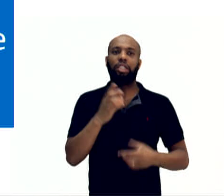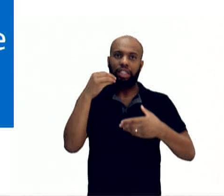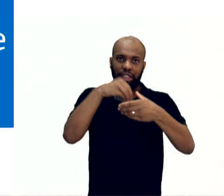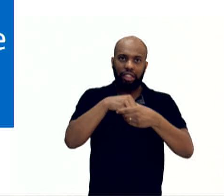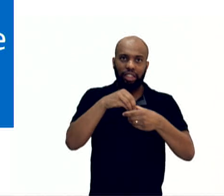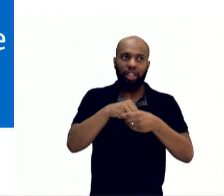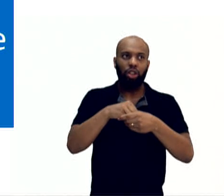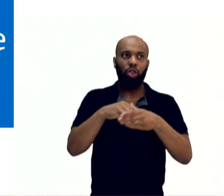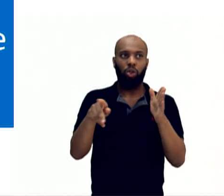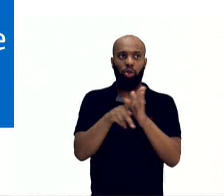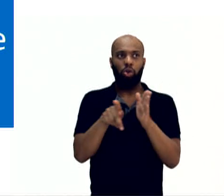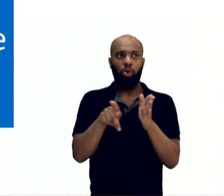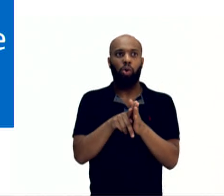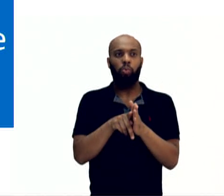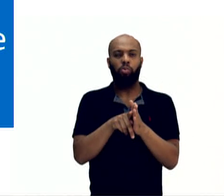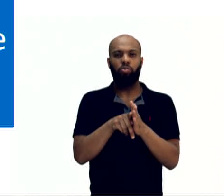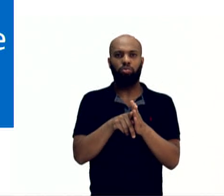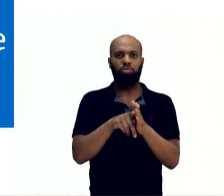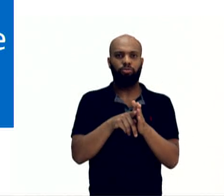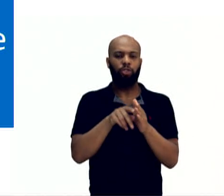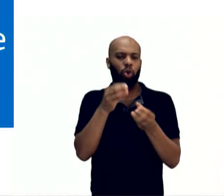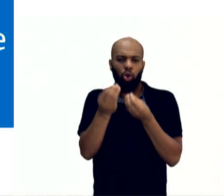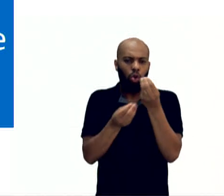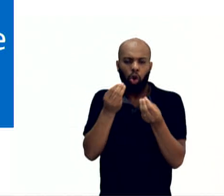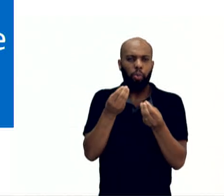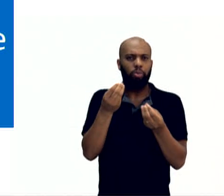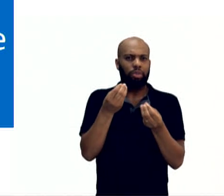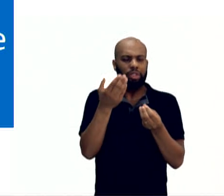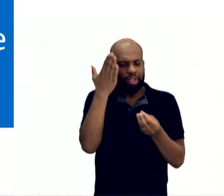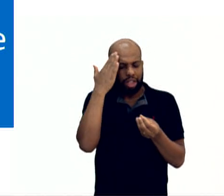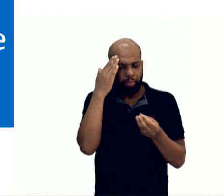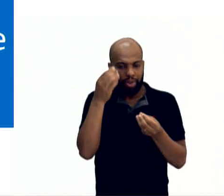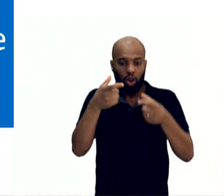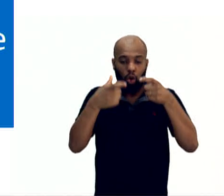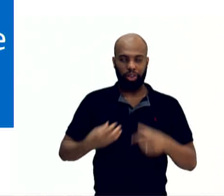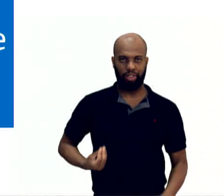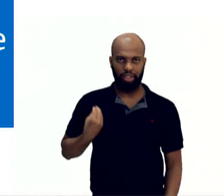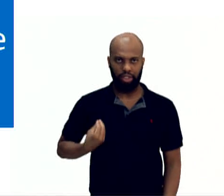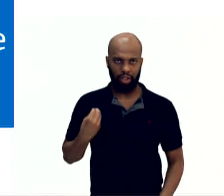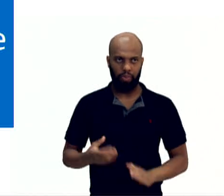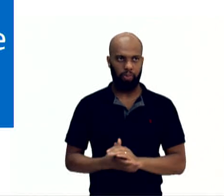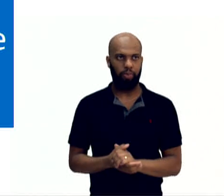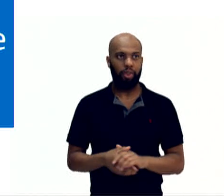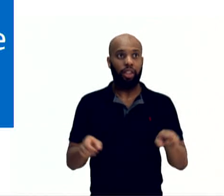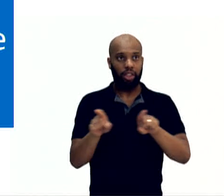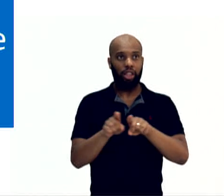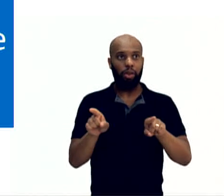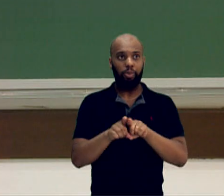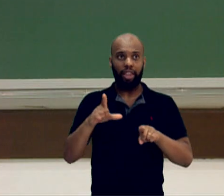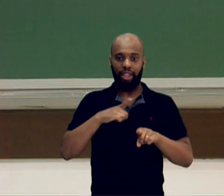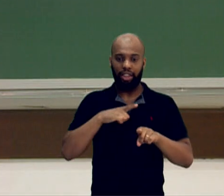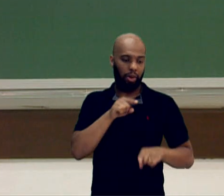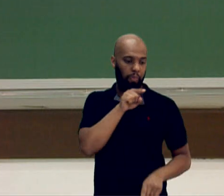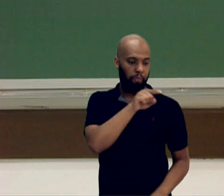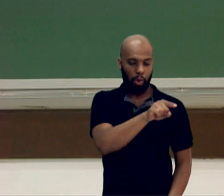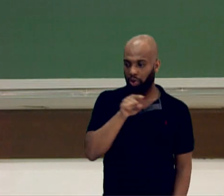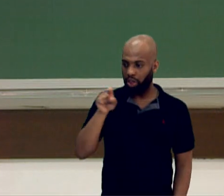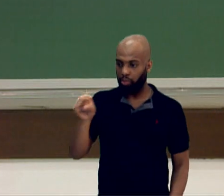fita. Então vem essa ideia do comparar. Mas quais são os instrumentos que eu conheço de medida